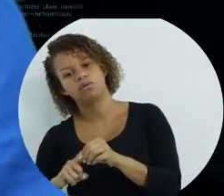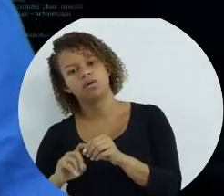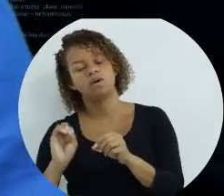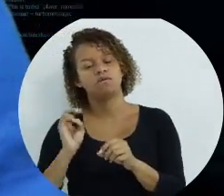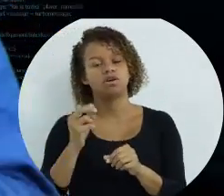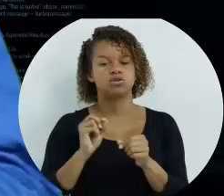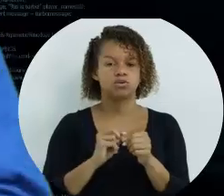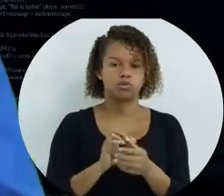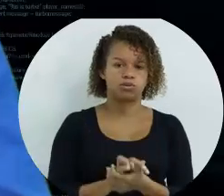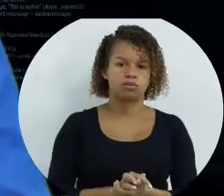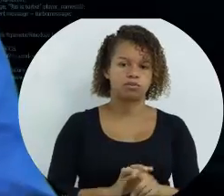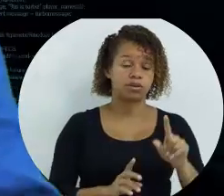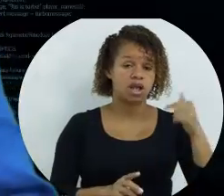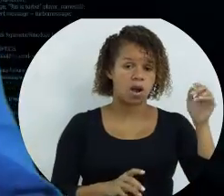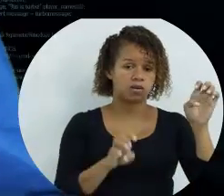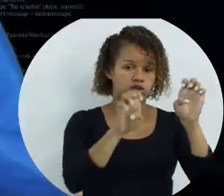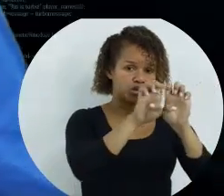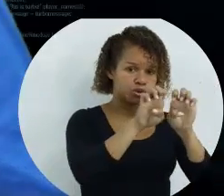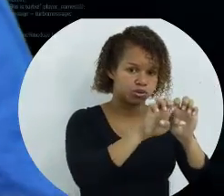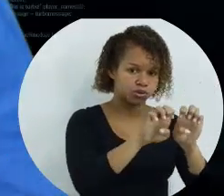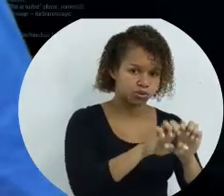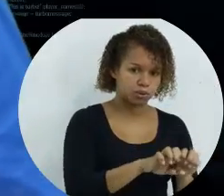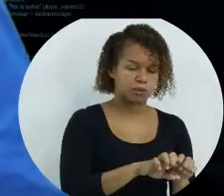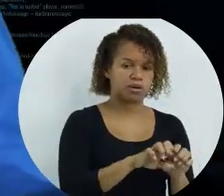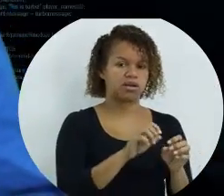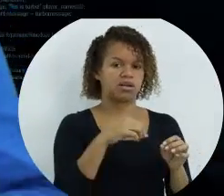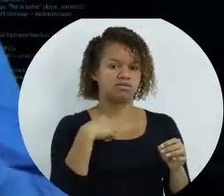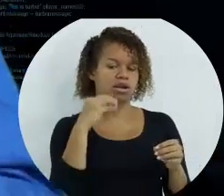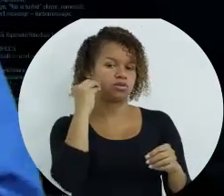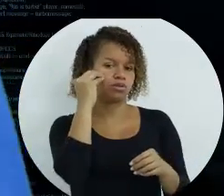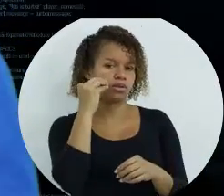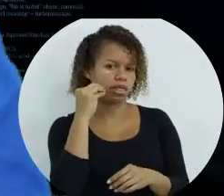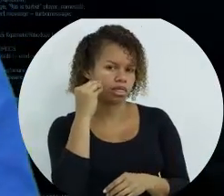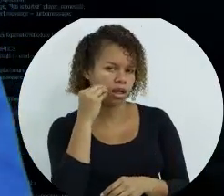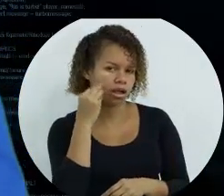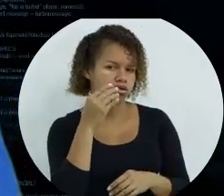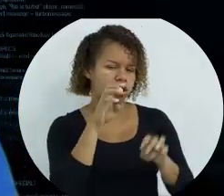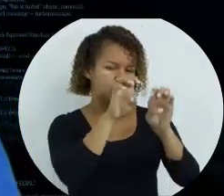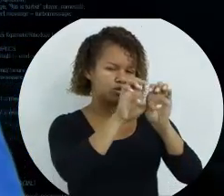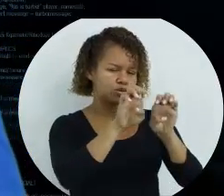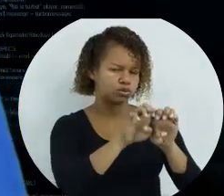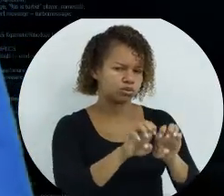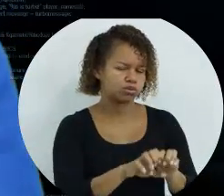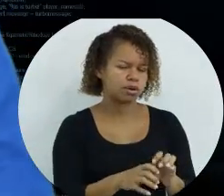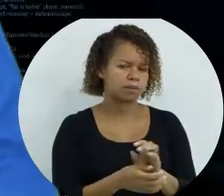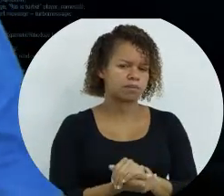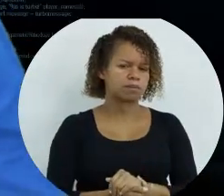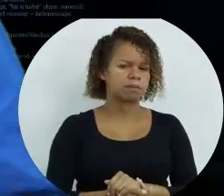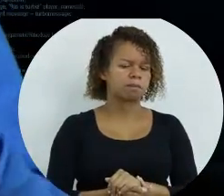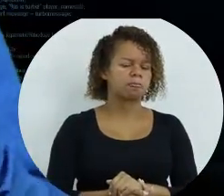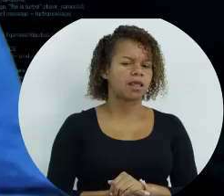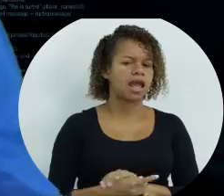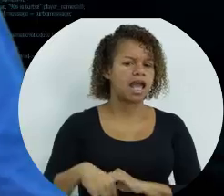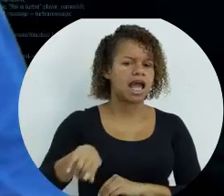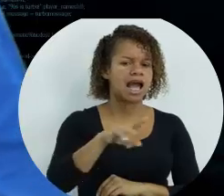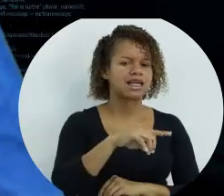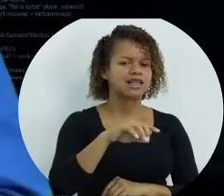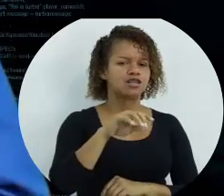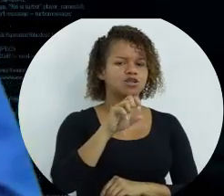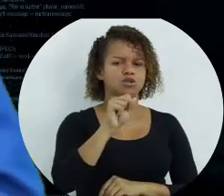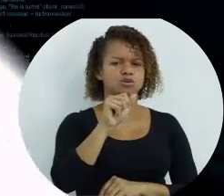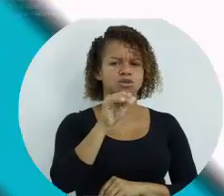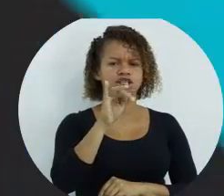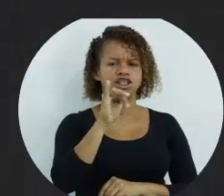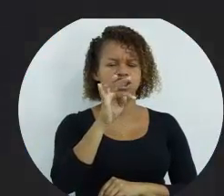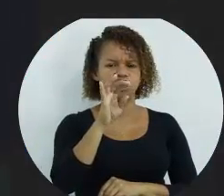o outro. Uma outra estrutura que também faz um teste, né, que é essa estrutura condicional, é a switch case. Então,